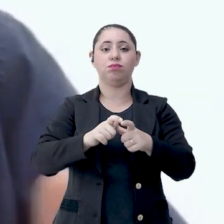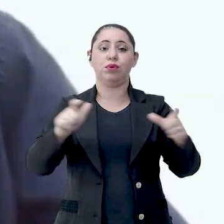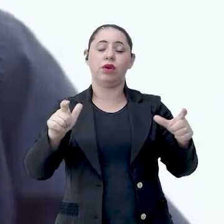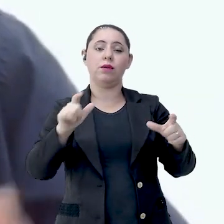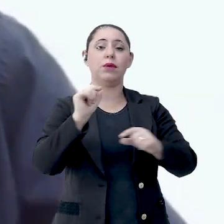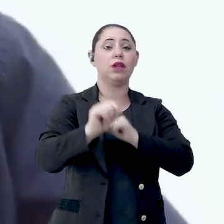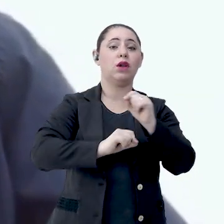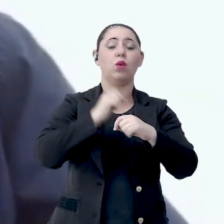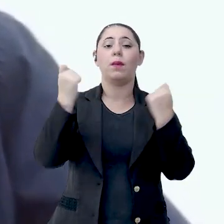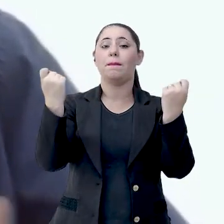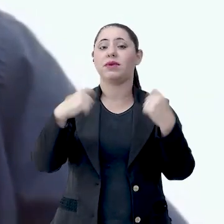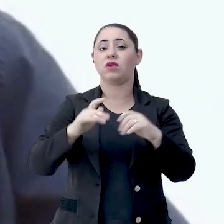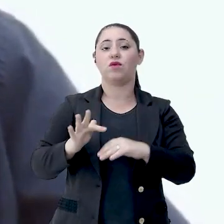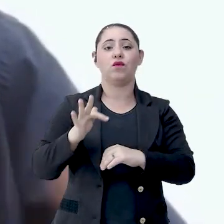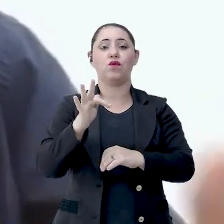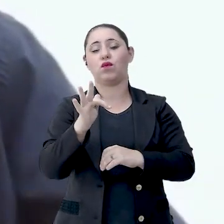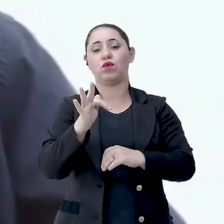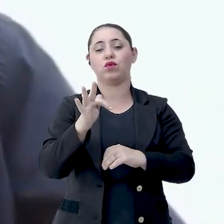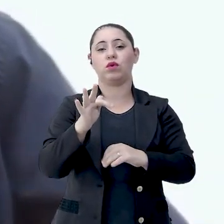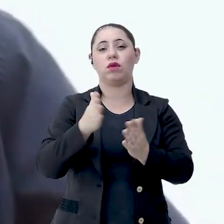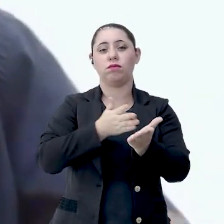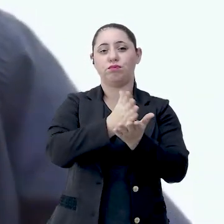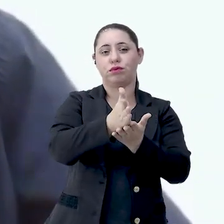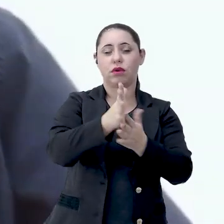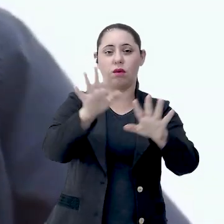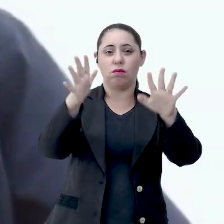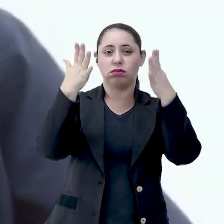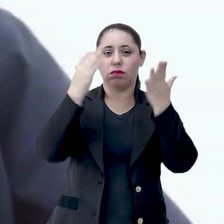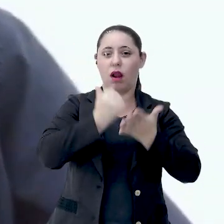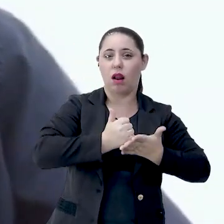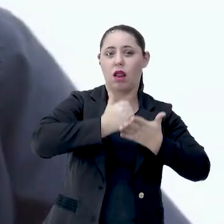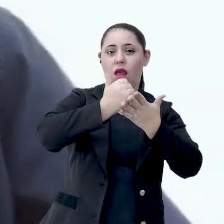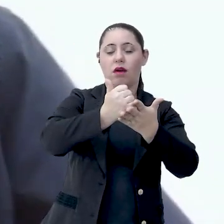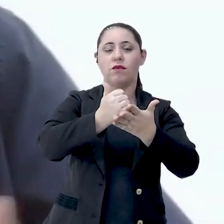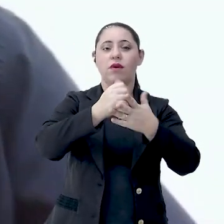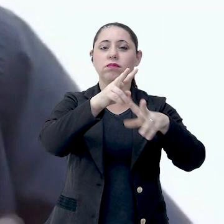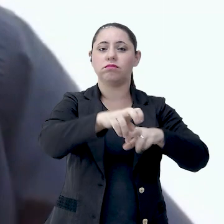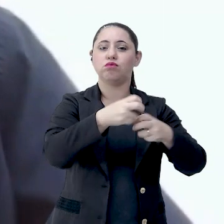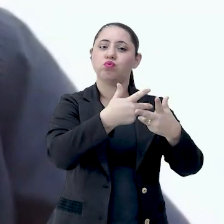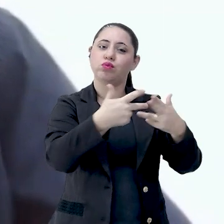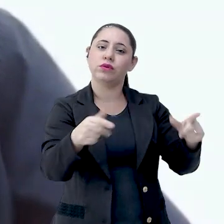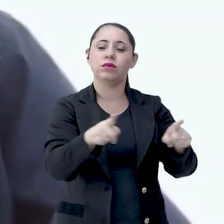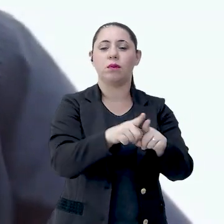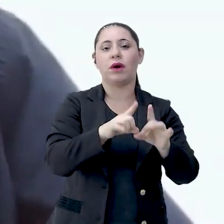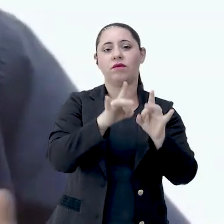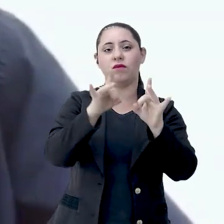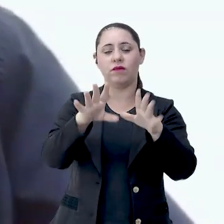implica uma demanda por investimento em montes e estradas para escoamento da produção. Um